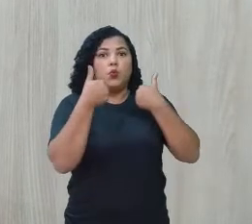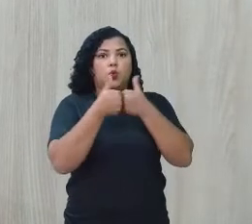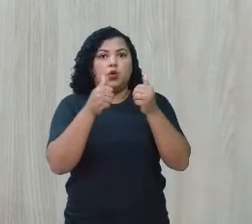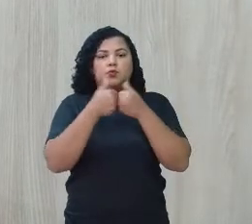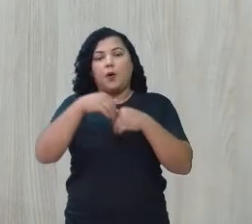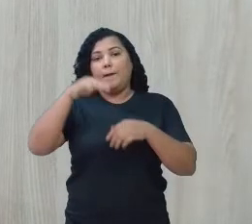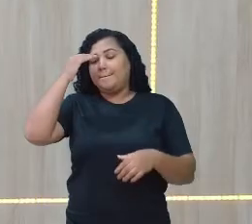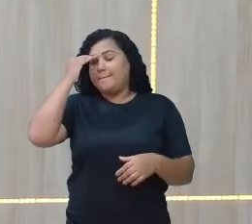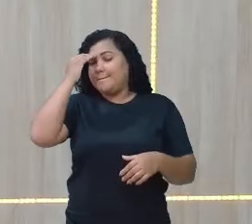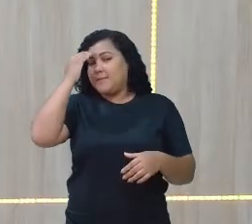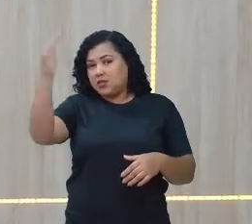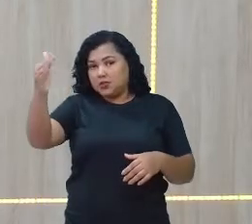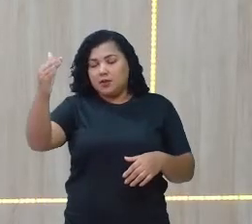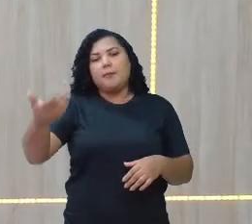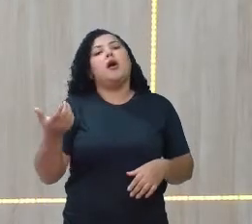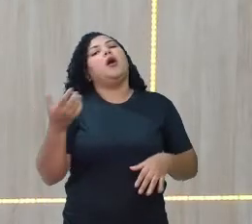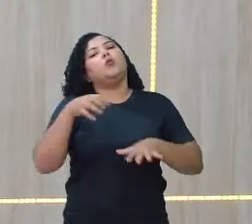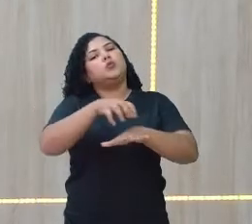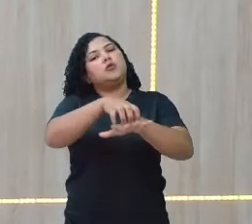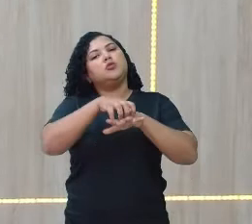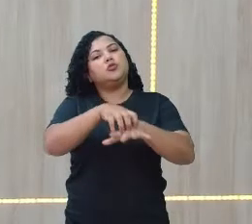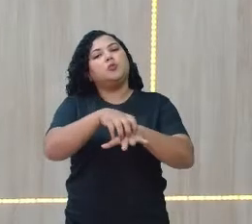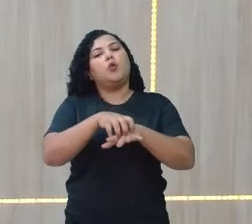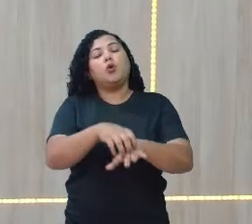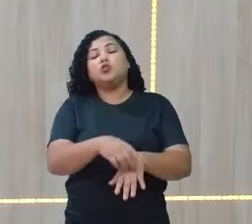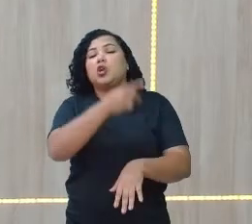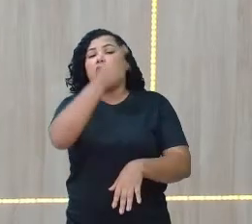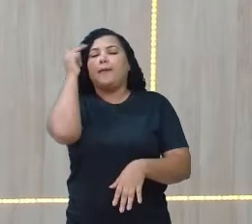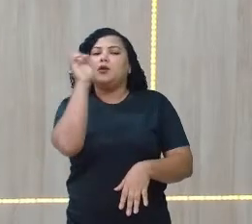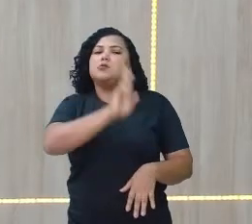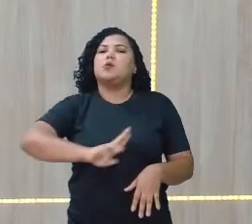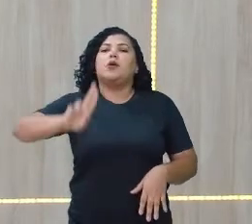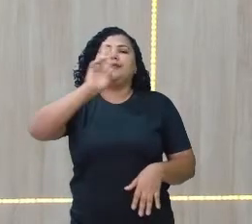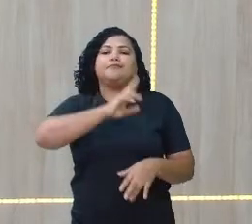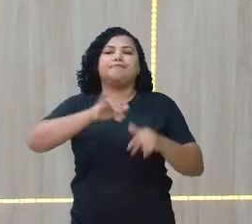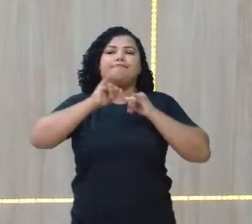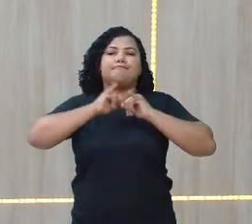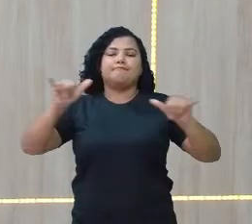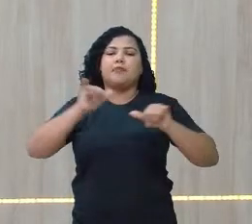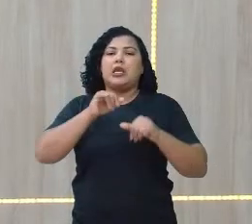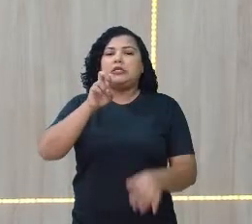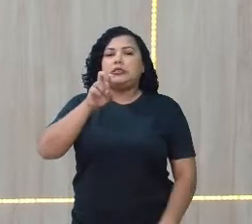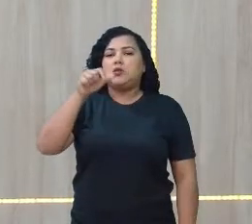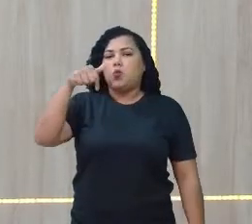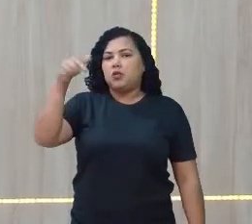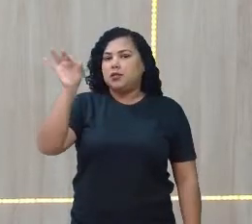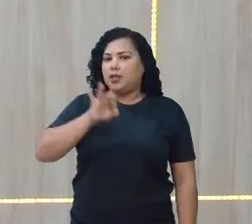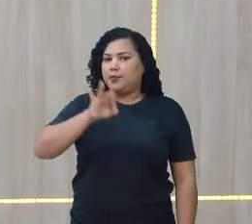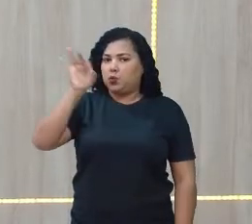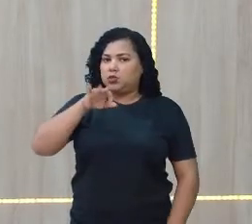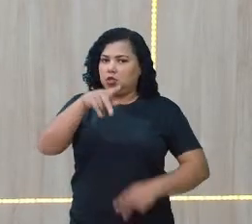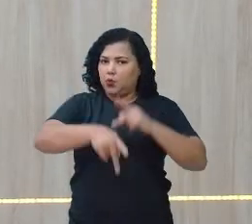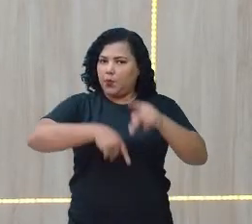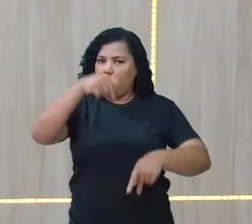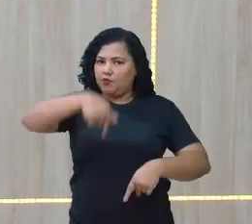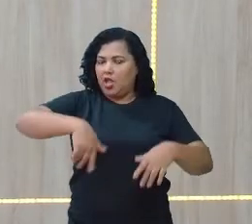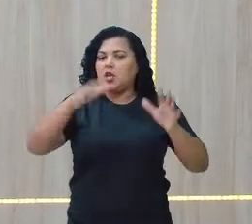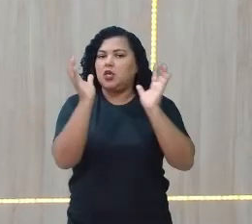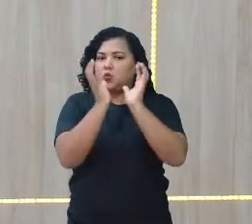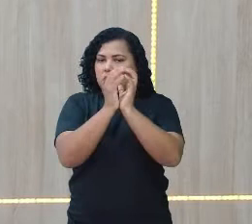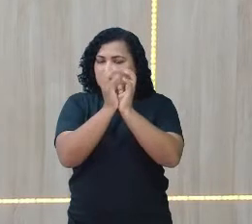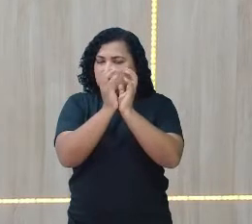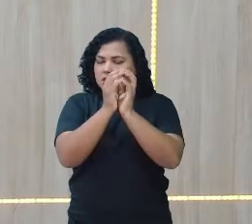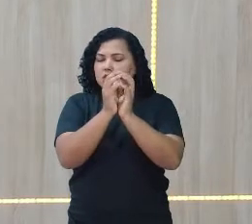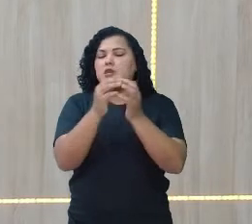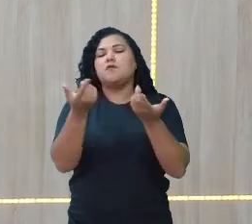é o principal meio de transporte da maior parte da população. Inclusive, os dados mostram aqui que cerca de 57% da população da região